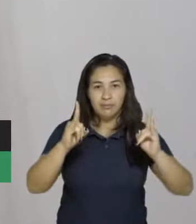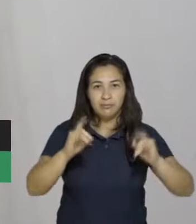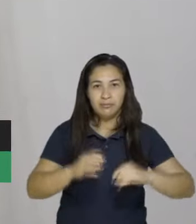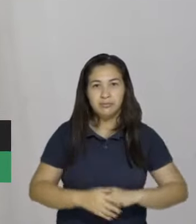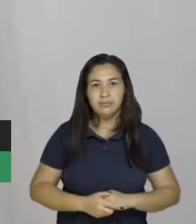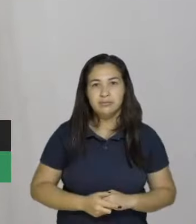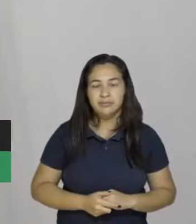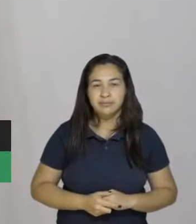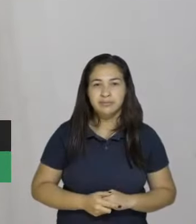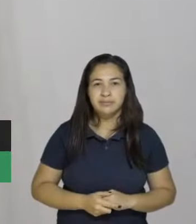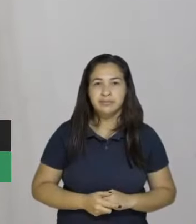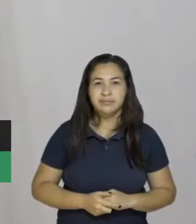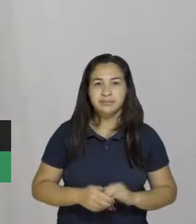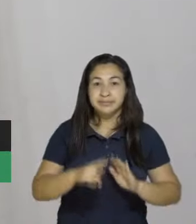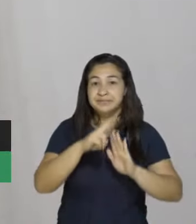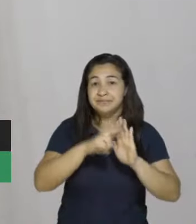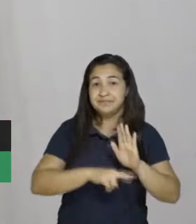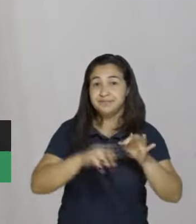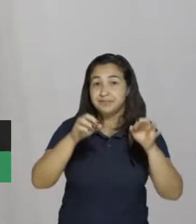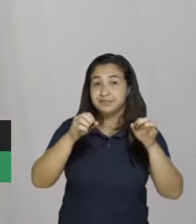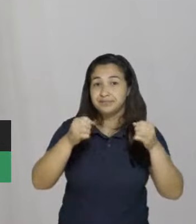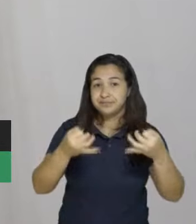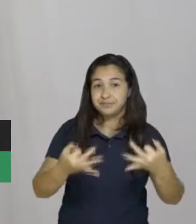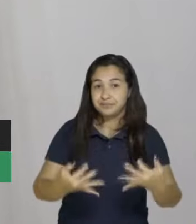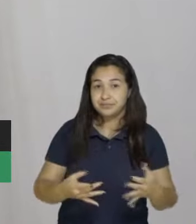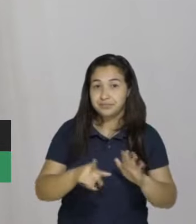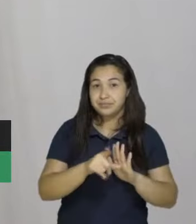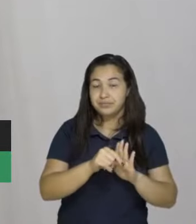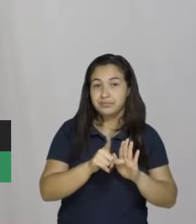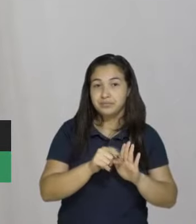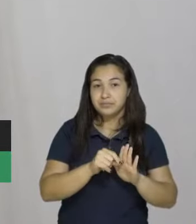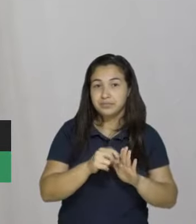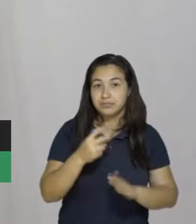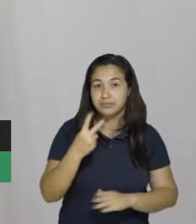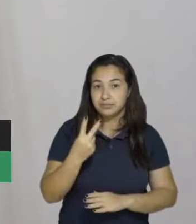a redação desse artigo 2º da Lei